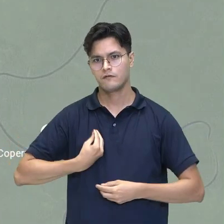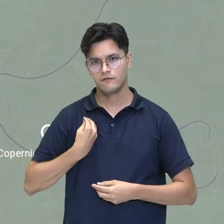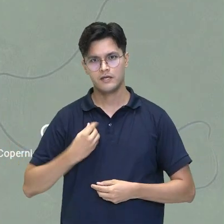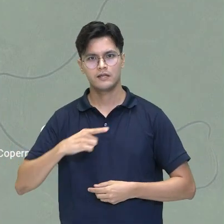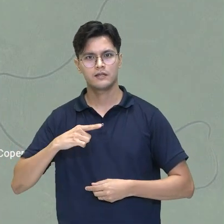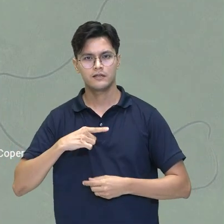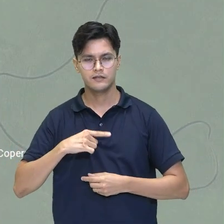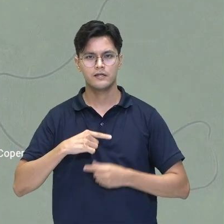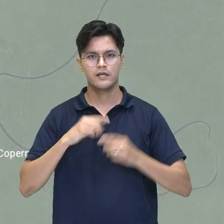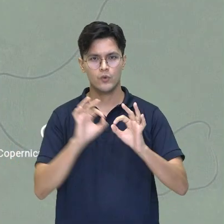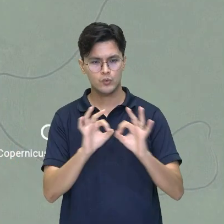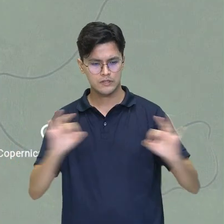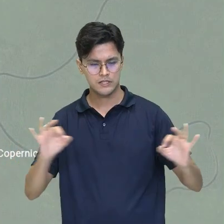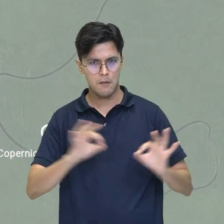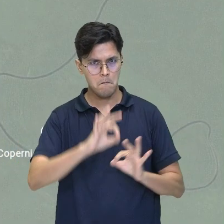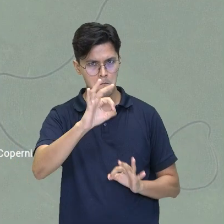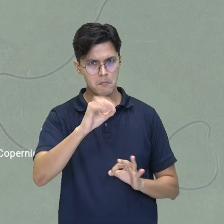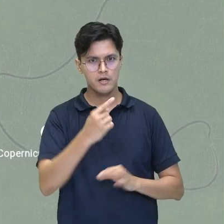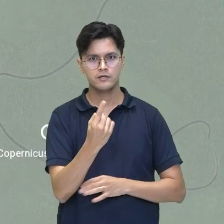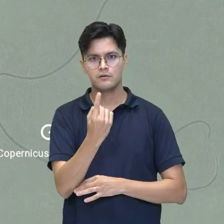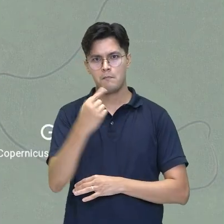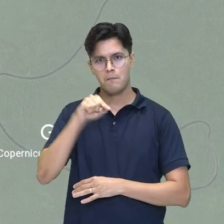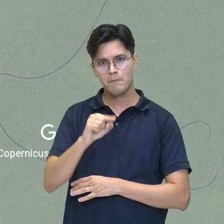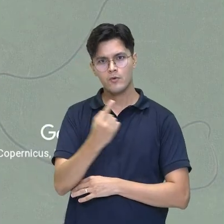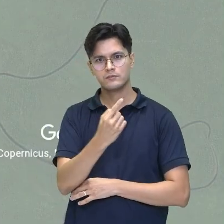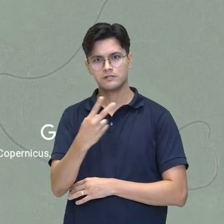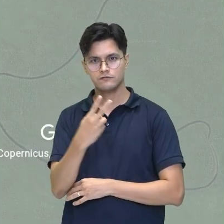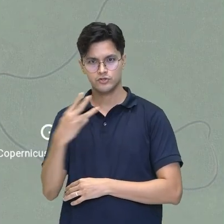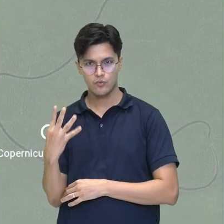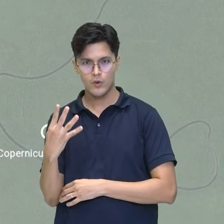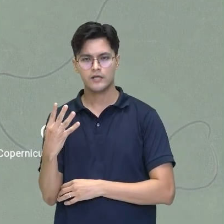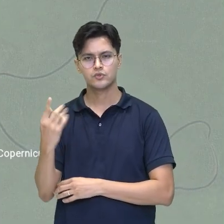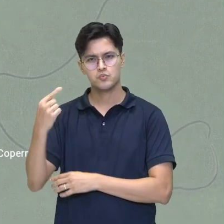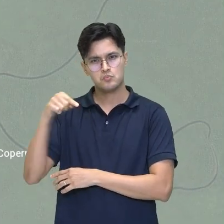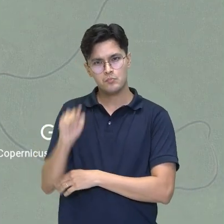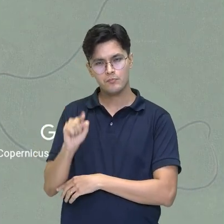hectares, possuindo 177 comunidades e